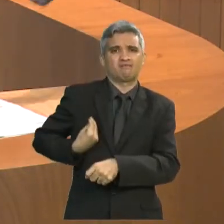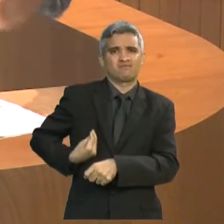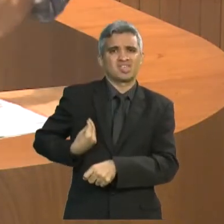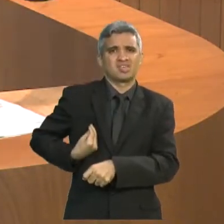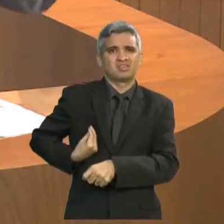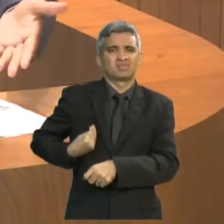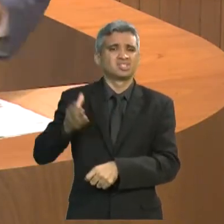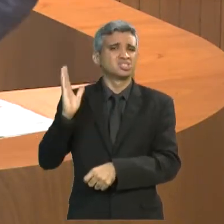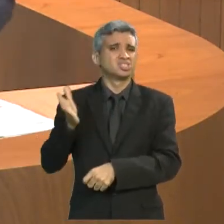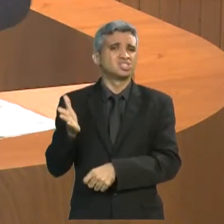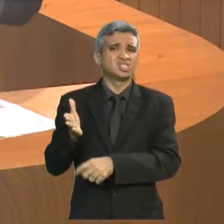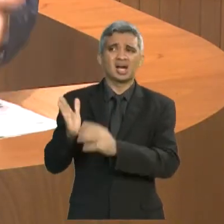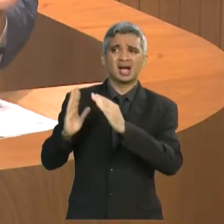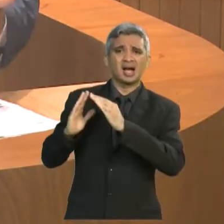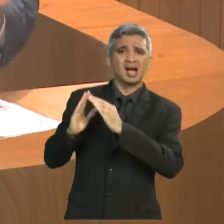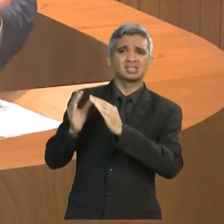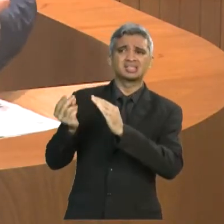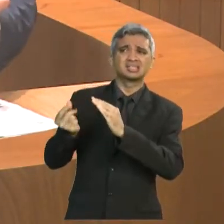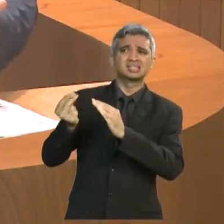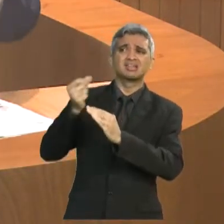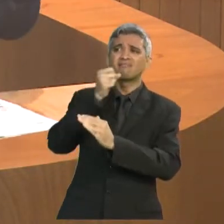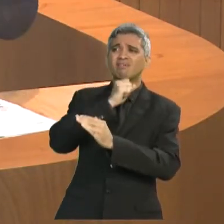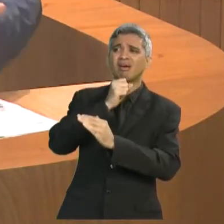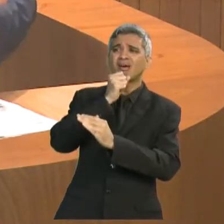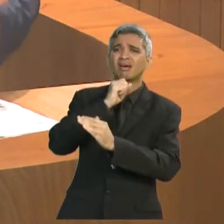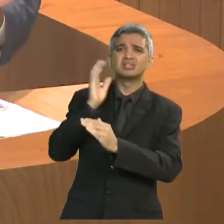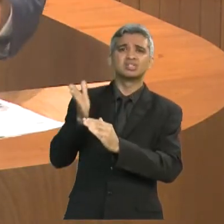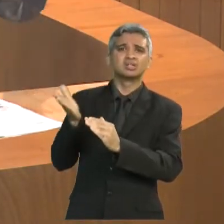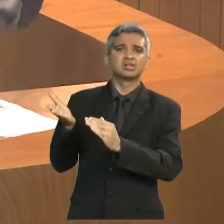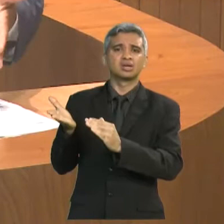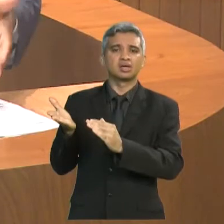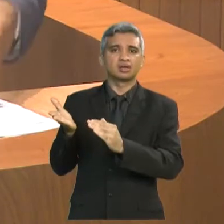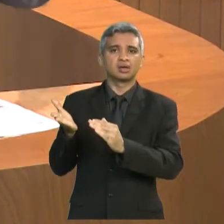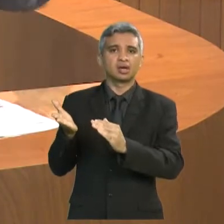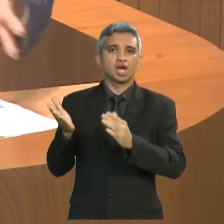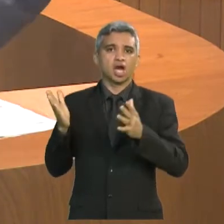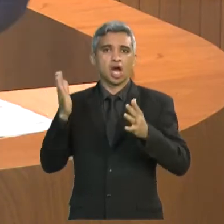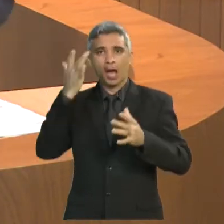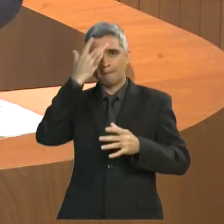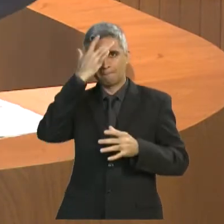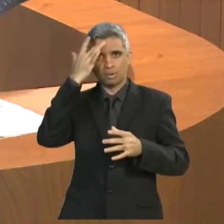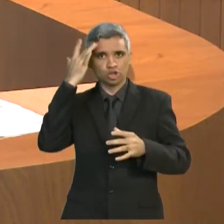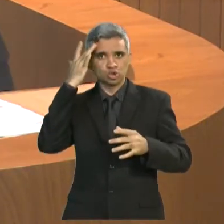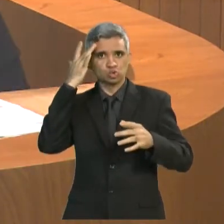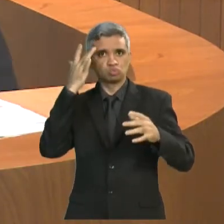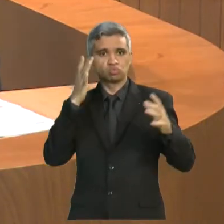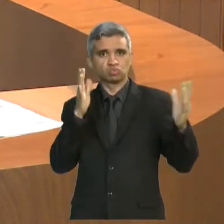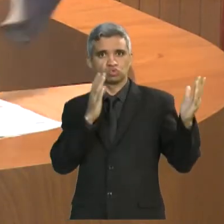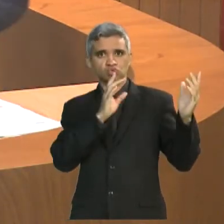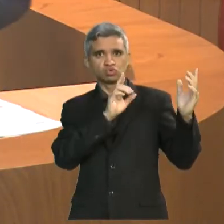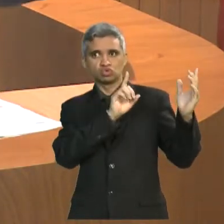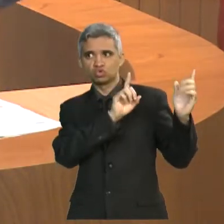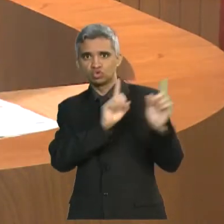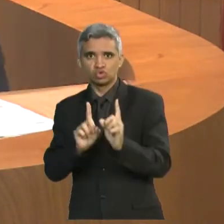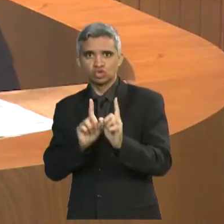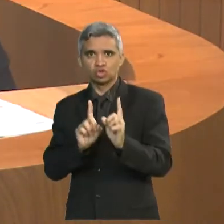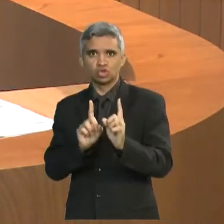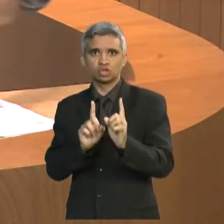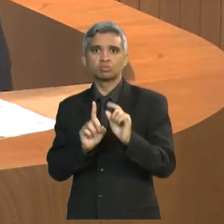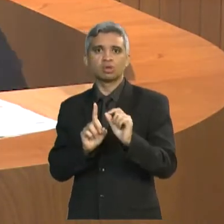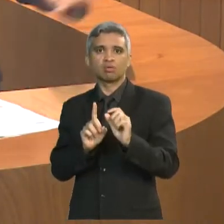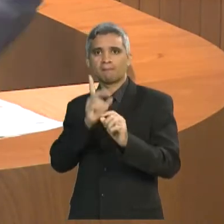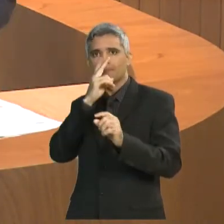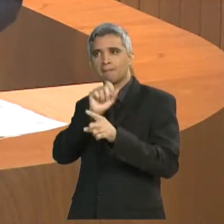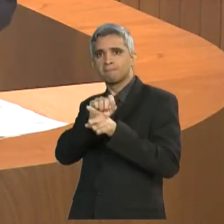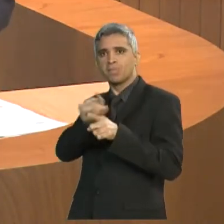cemitério a comprovação de tudo isso aí chega alguém querido retirar na na força que tem ligação política que